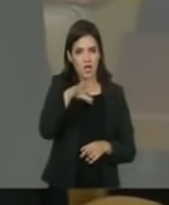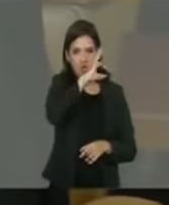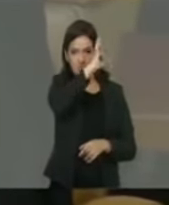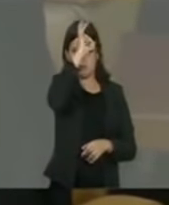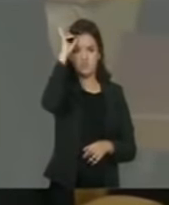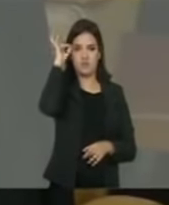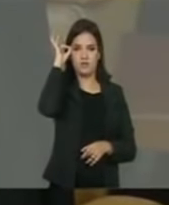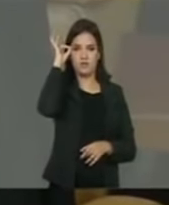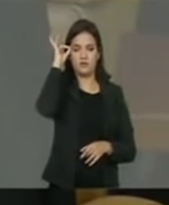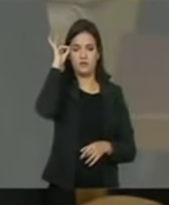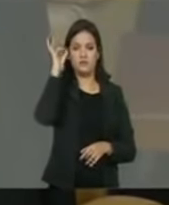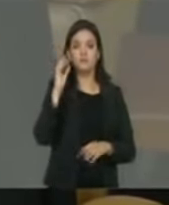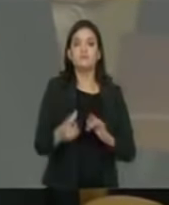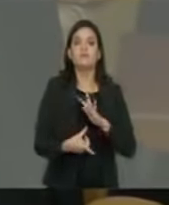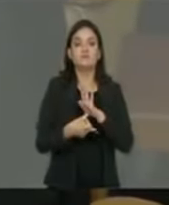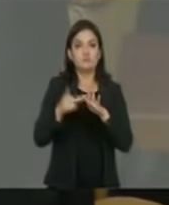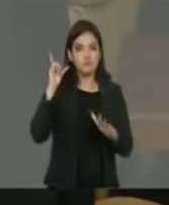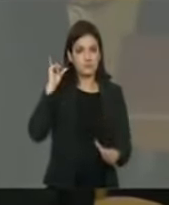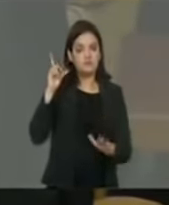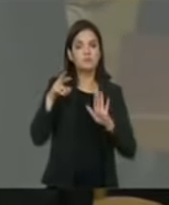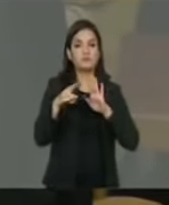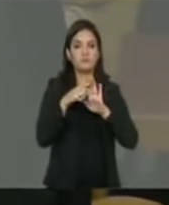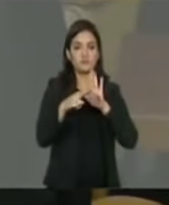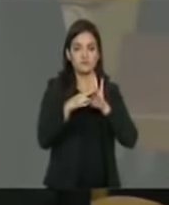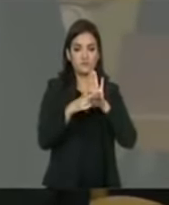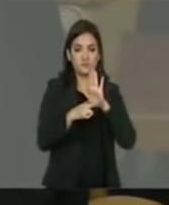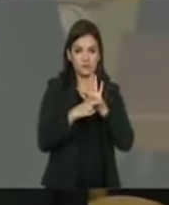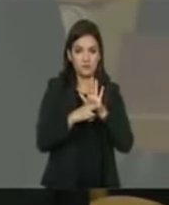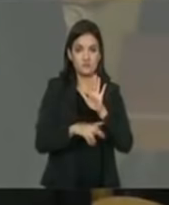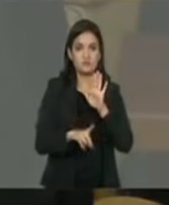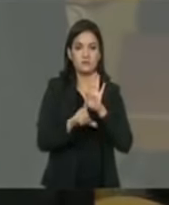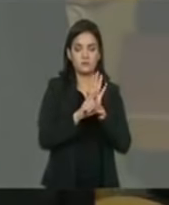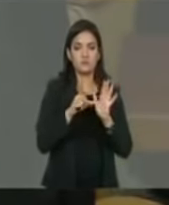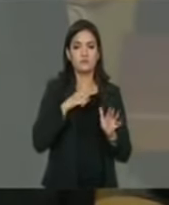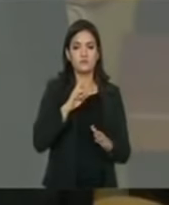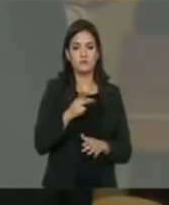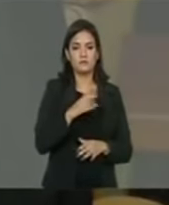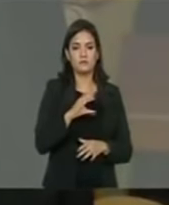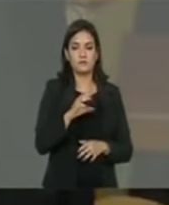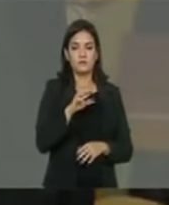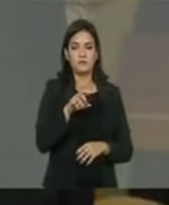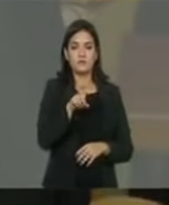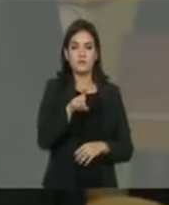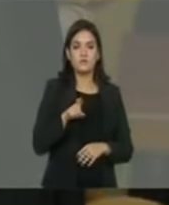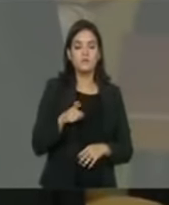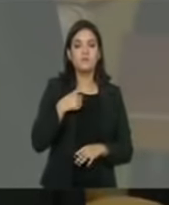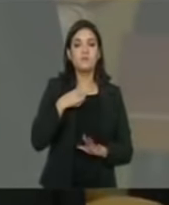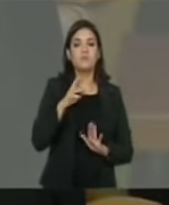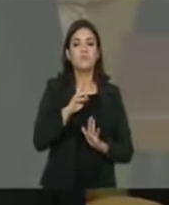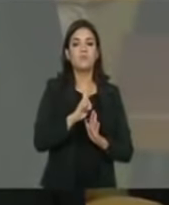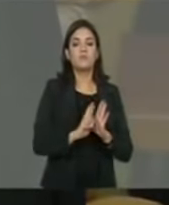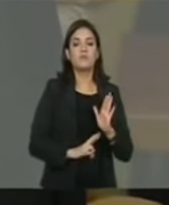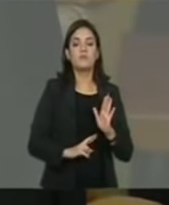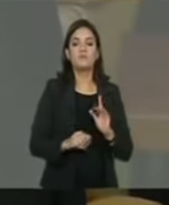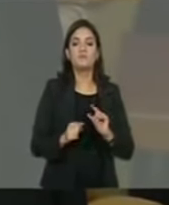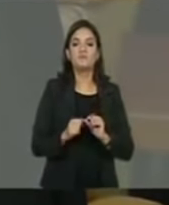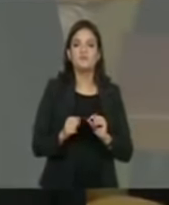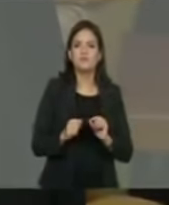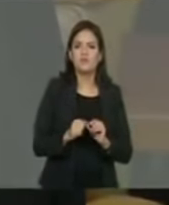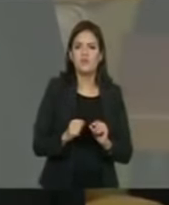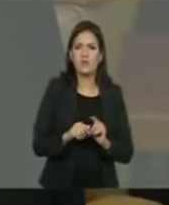essa regra legal como se a nintendo julgamento do hc x que foi relator consagrou uma esdrúxula